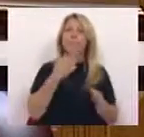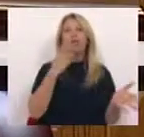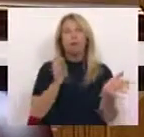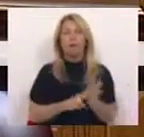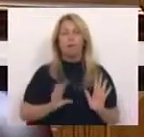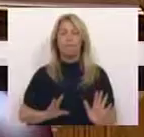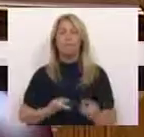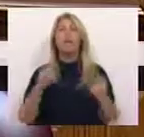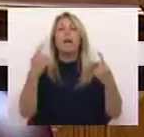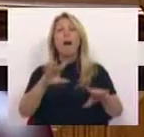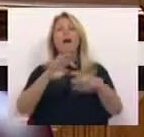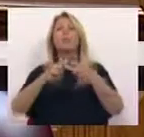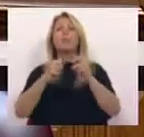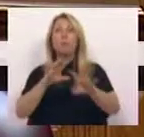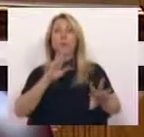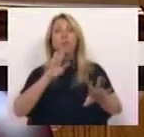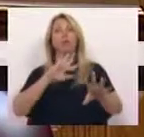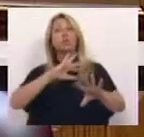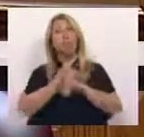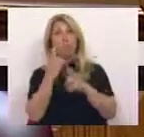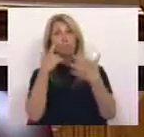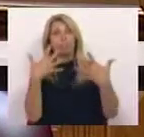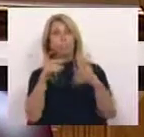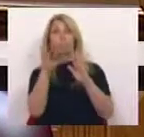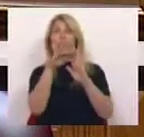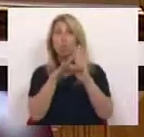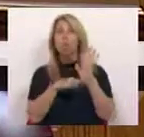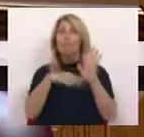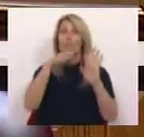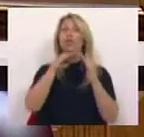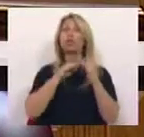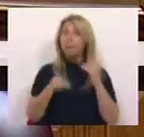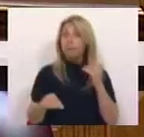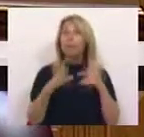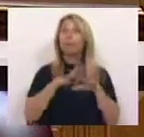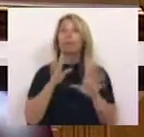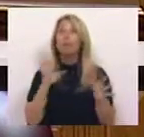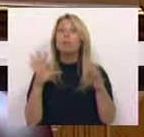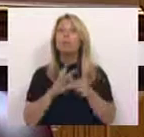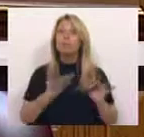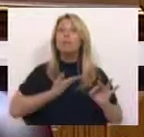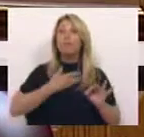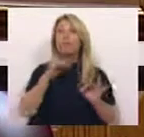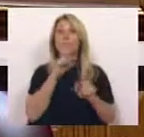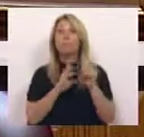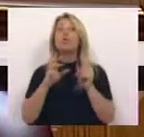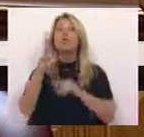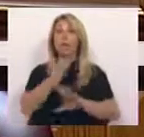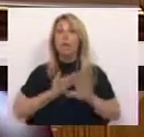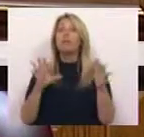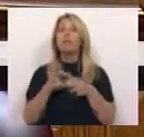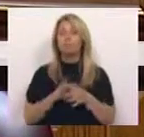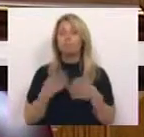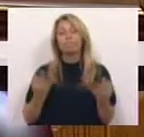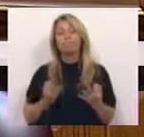outro problema que está bem patente neste programa de estabilidade, que se prende com a matéria da dívida e dos juros da dívida. Ele